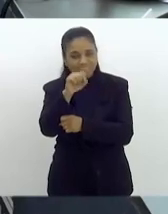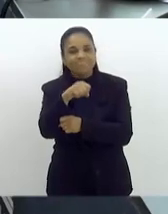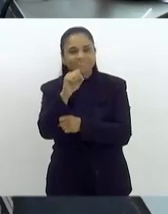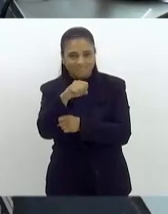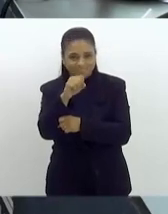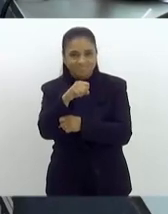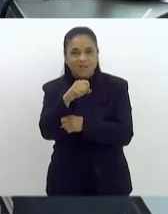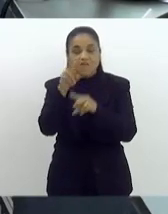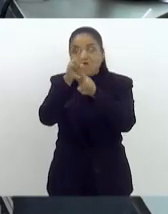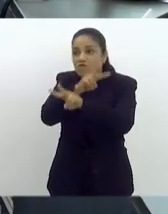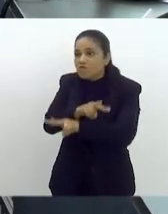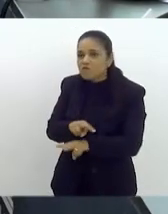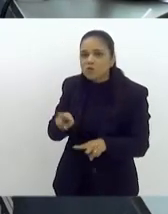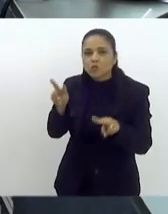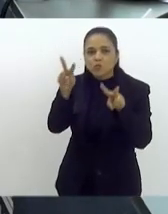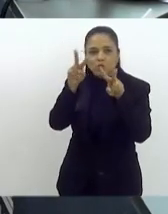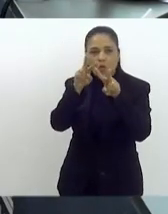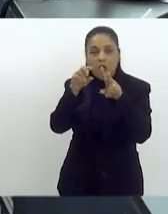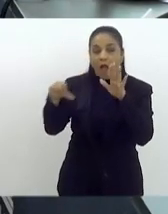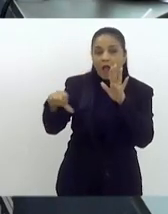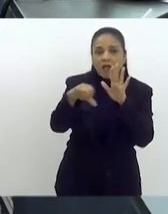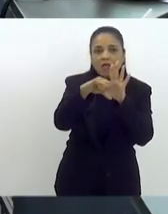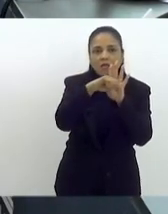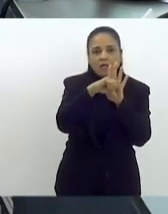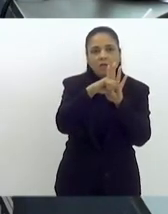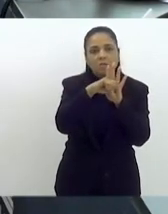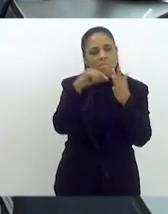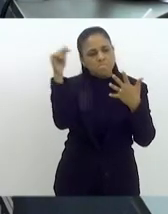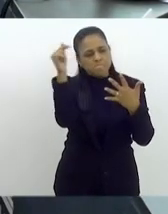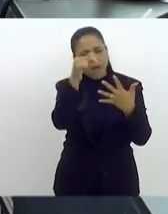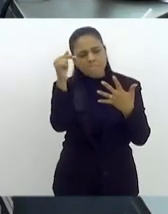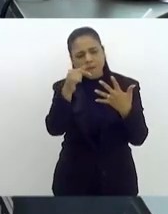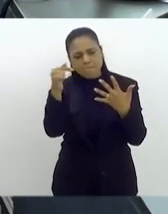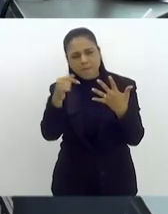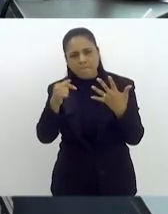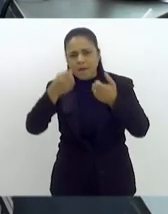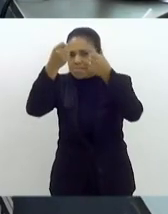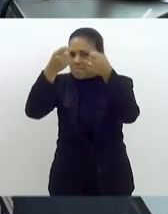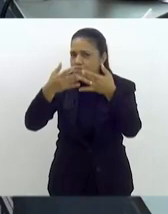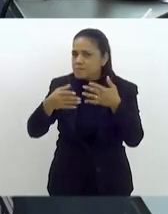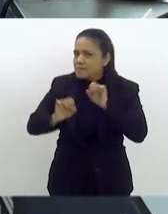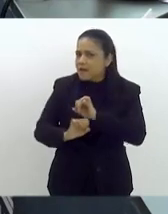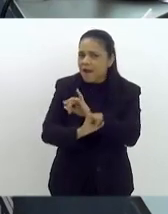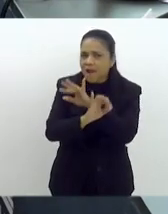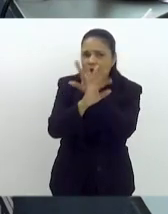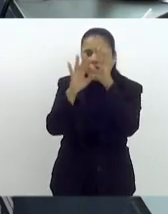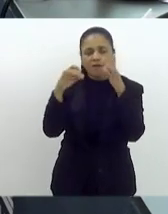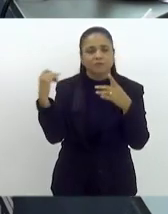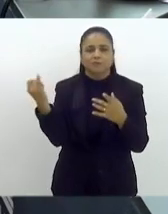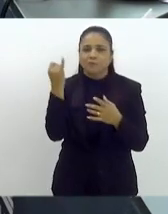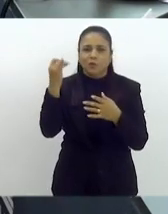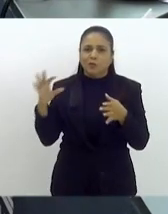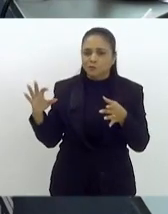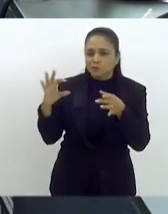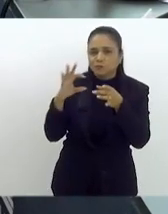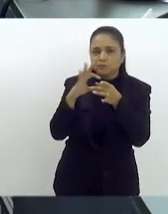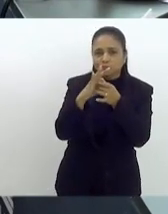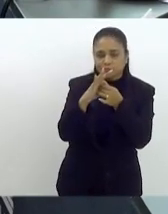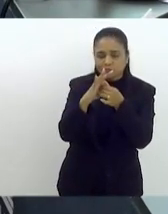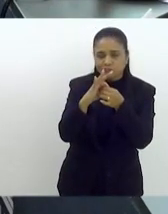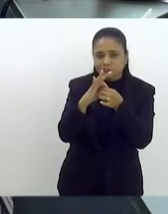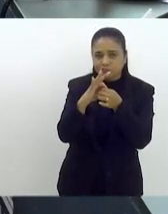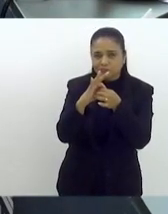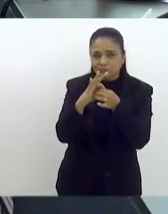e visualizar de que crimes que nós estávamos falando então foi importante essa junção entre